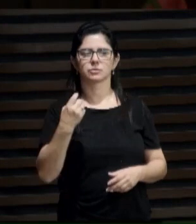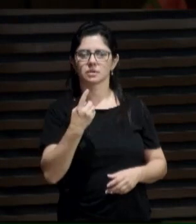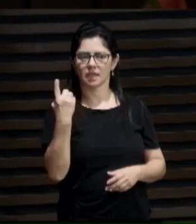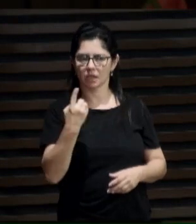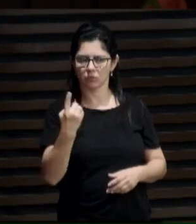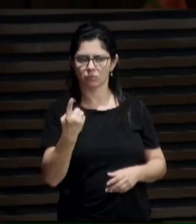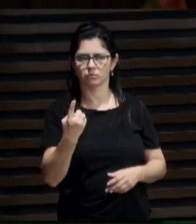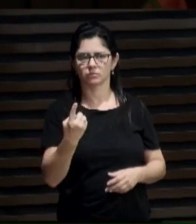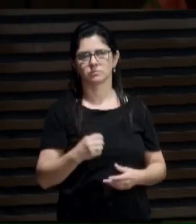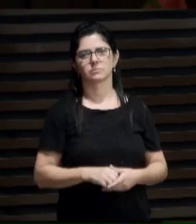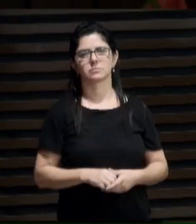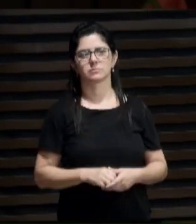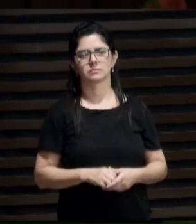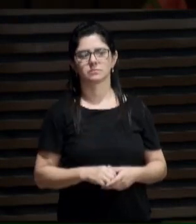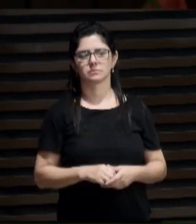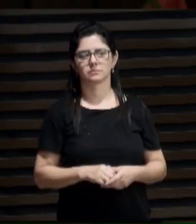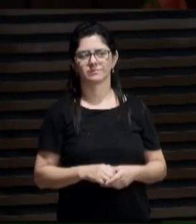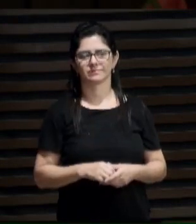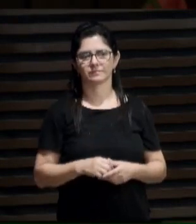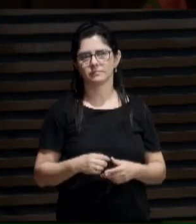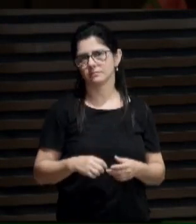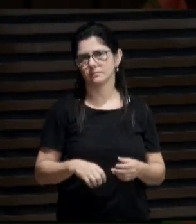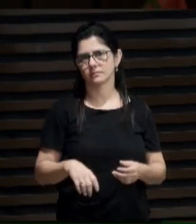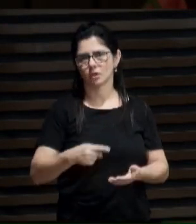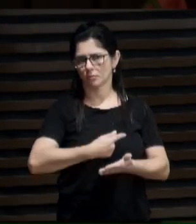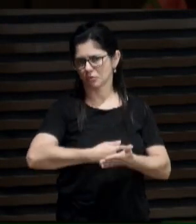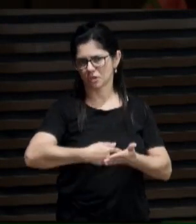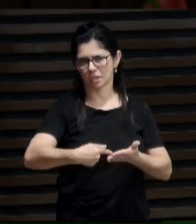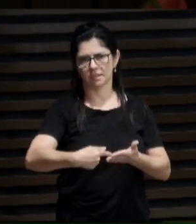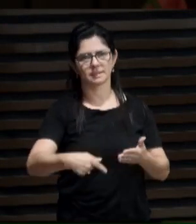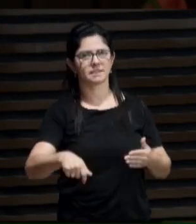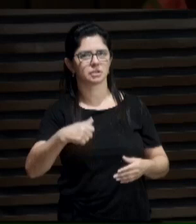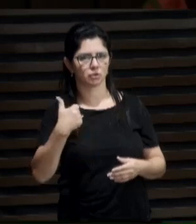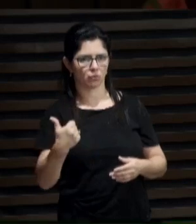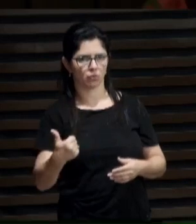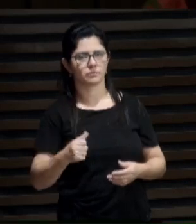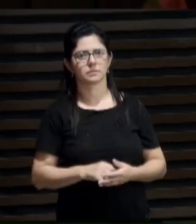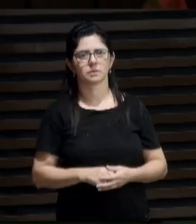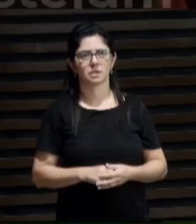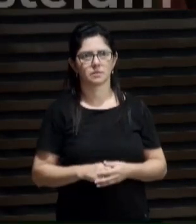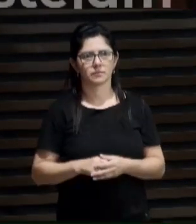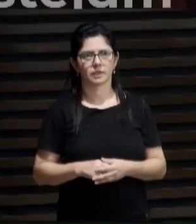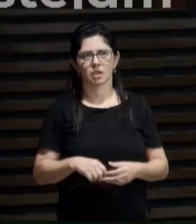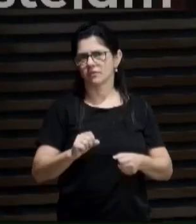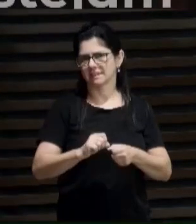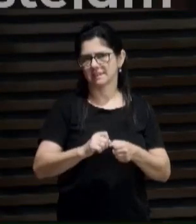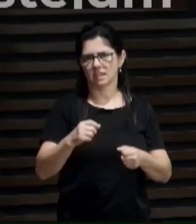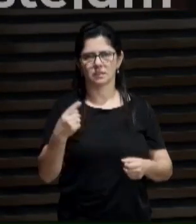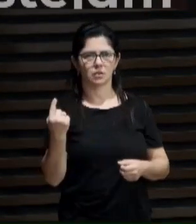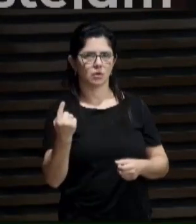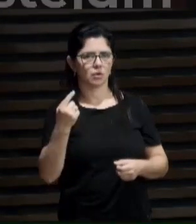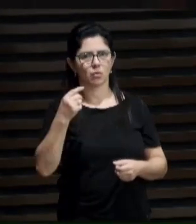si mesmo no plural, como Gênesis 1:26, quando ele diz: façamos o homem à nossa